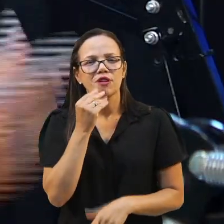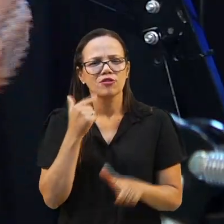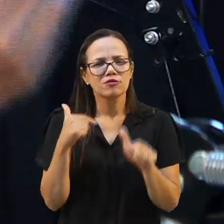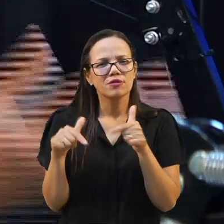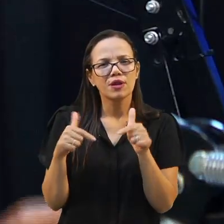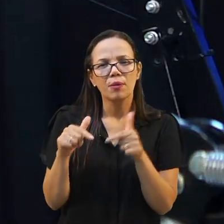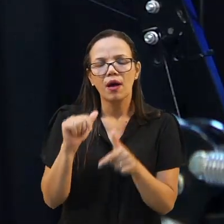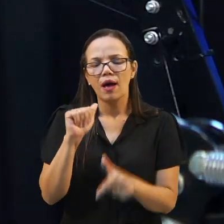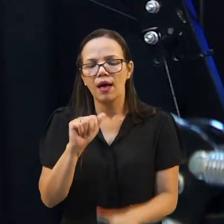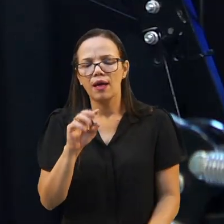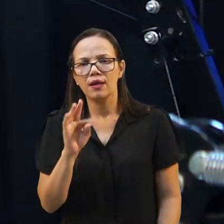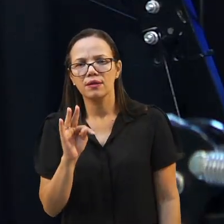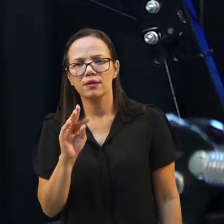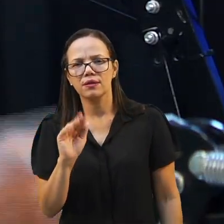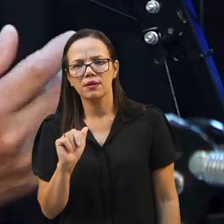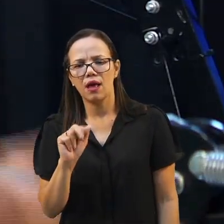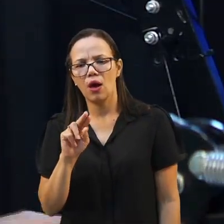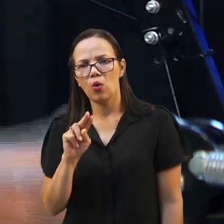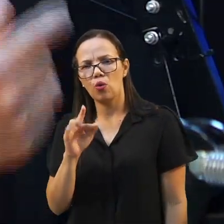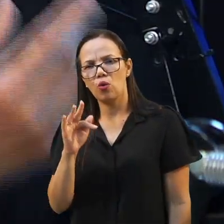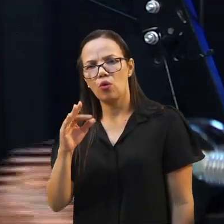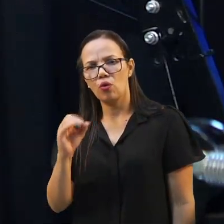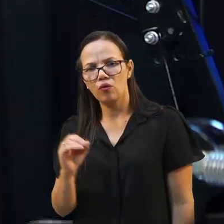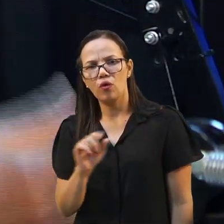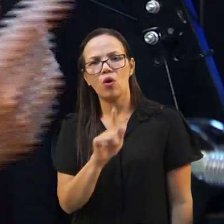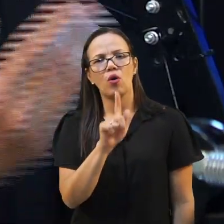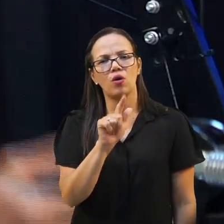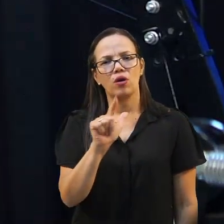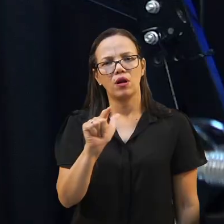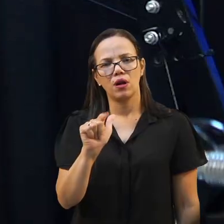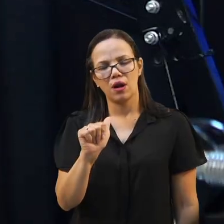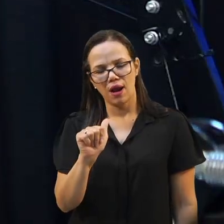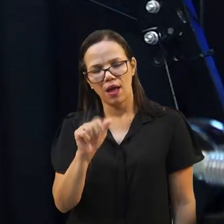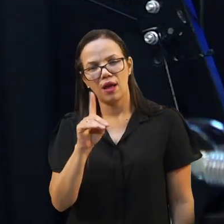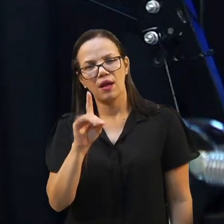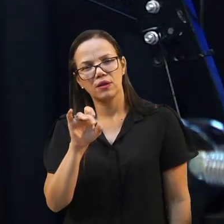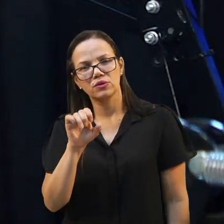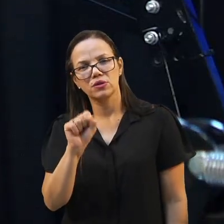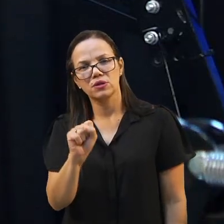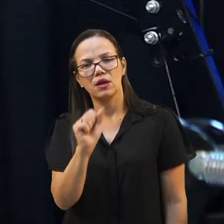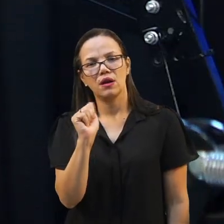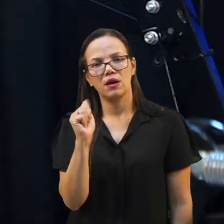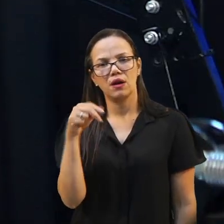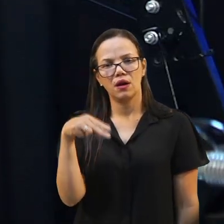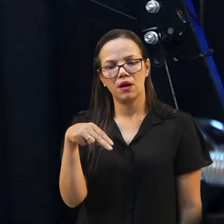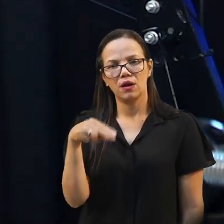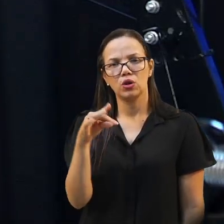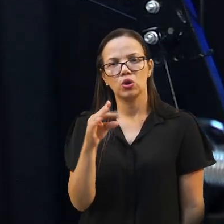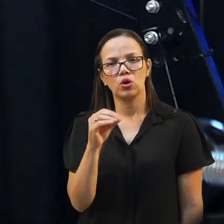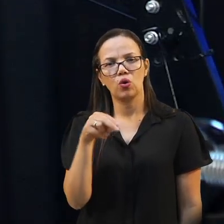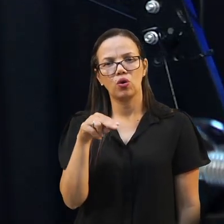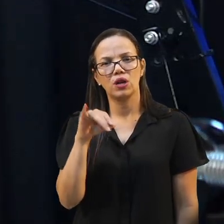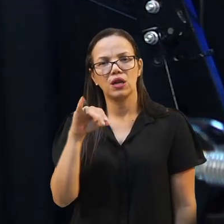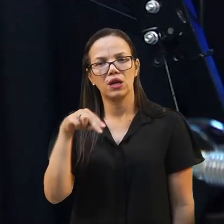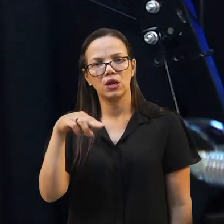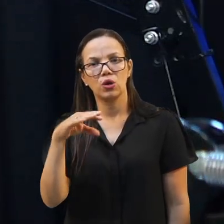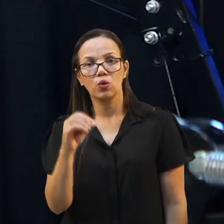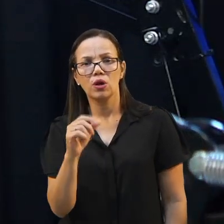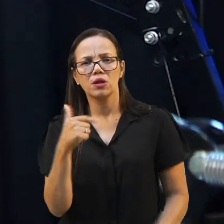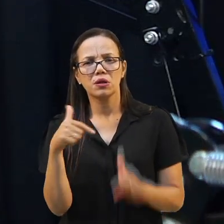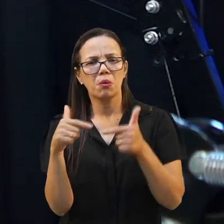professor Ataúfo, o professor Gladys, o professor Antonino, trabalhei com todos, mas